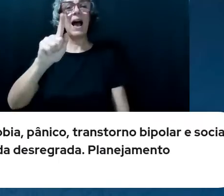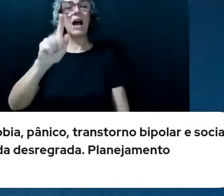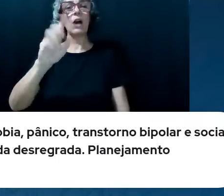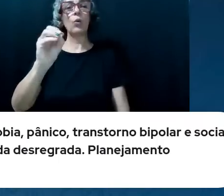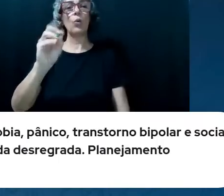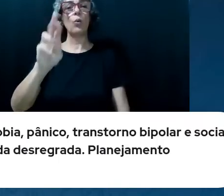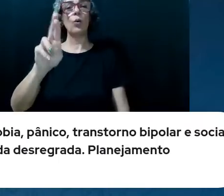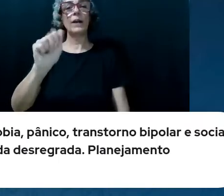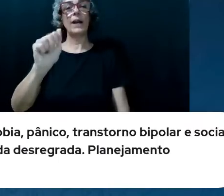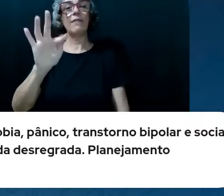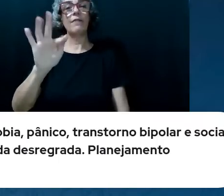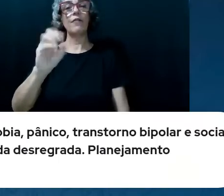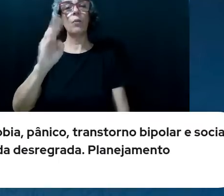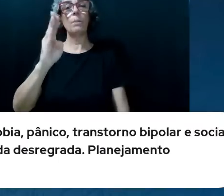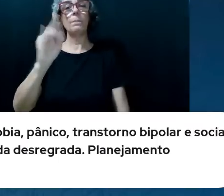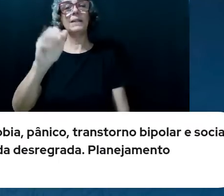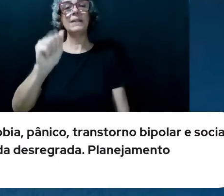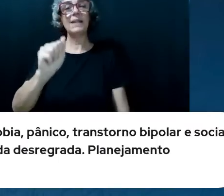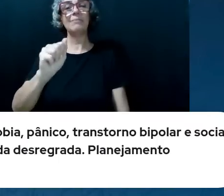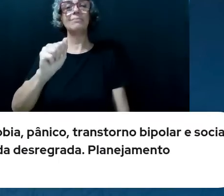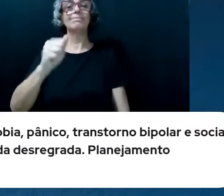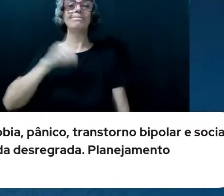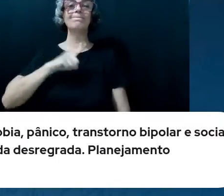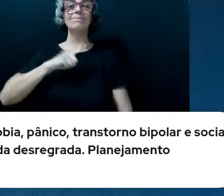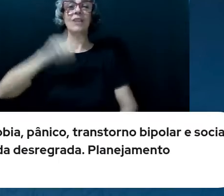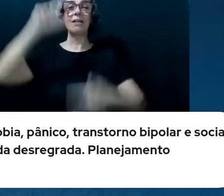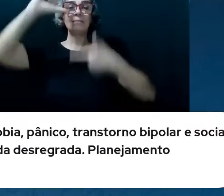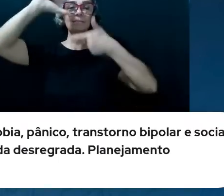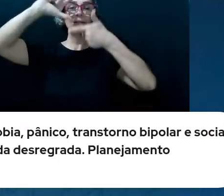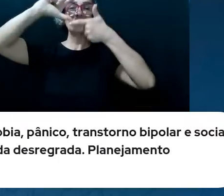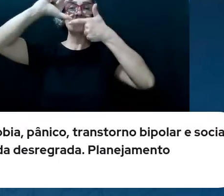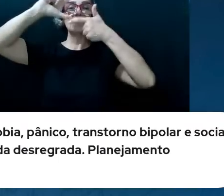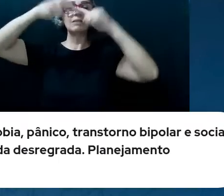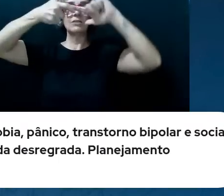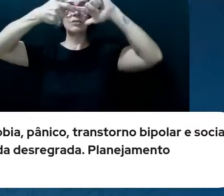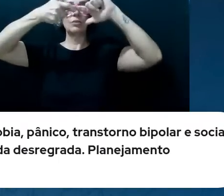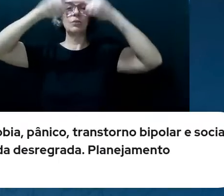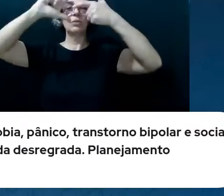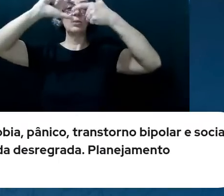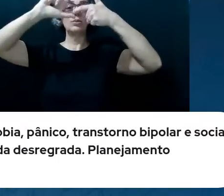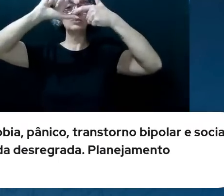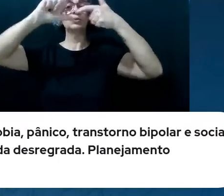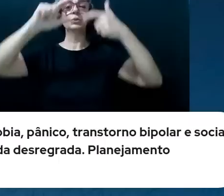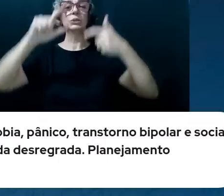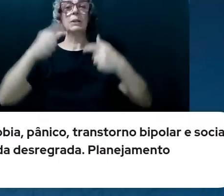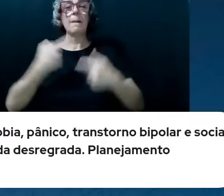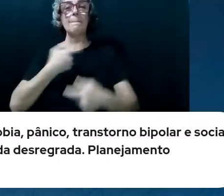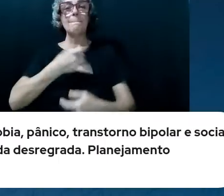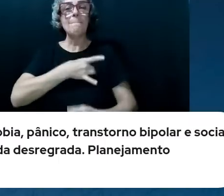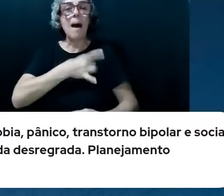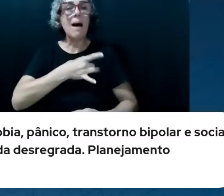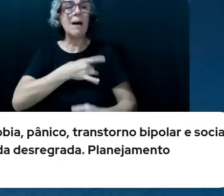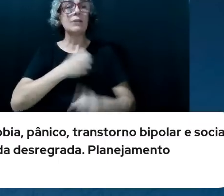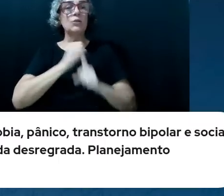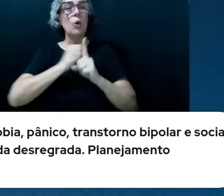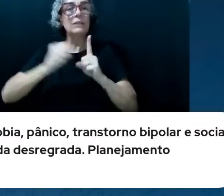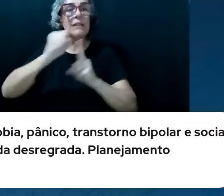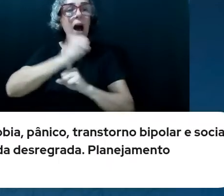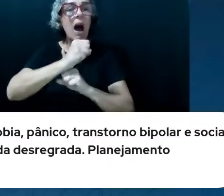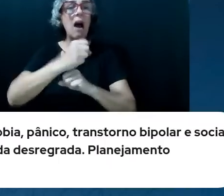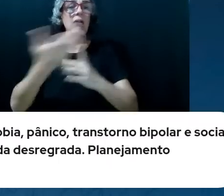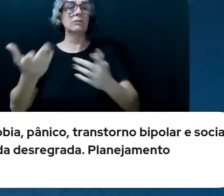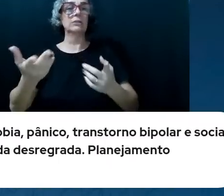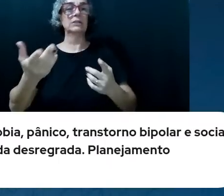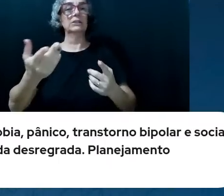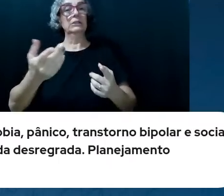agorafobia, pânico, transtorno bipolar e social. Parei de trabalhar, de namorar. Antes tinha uma vida desregrada.